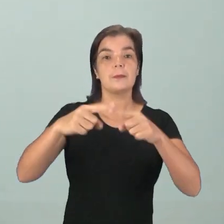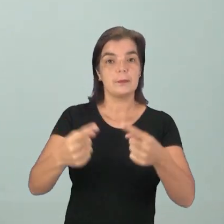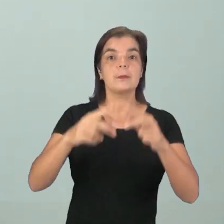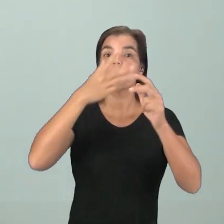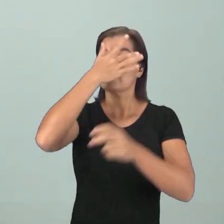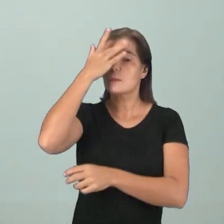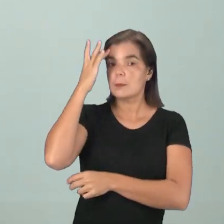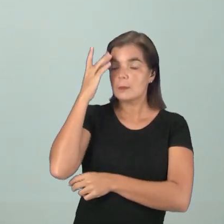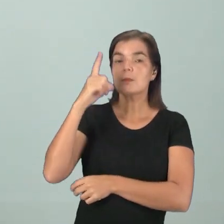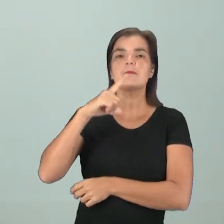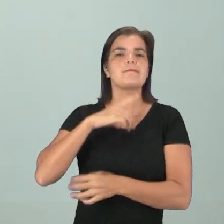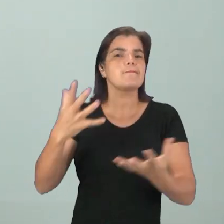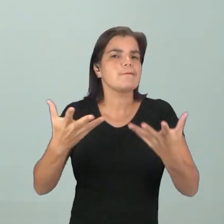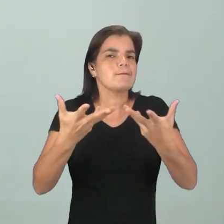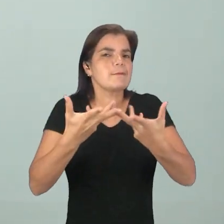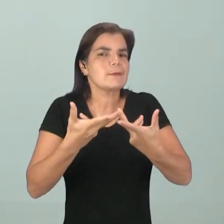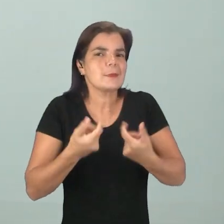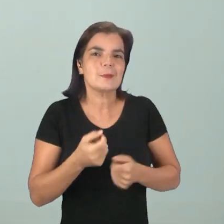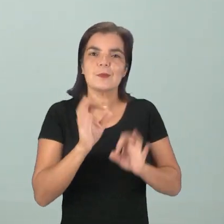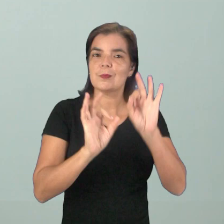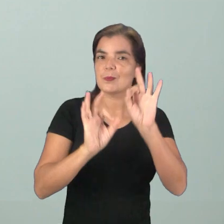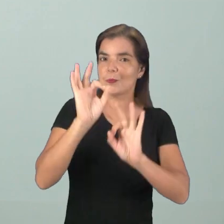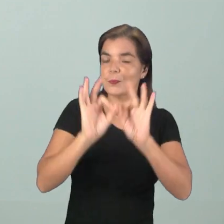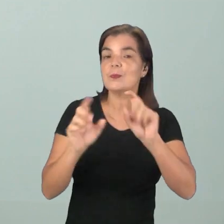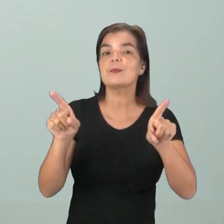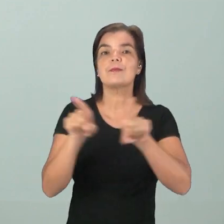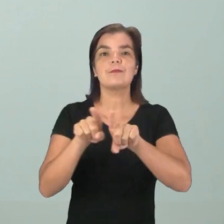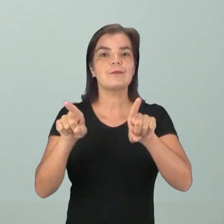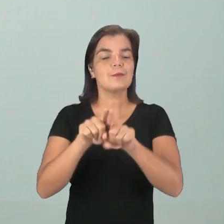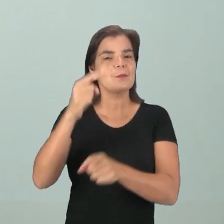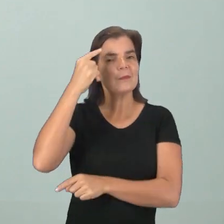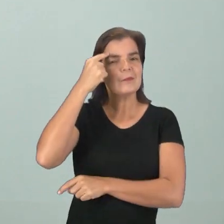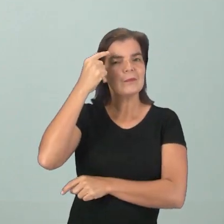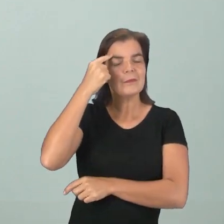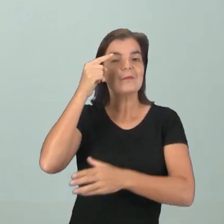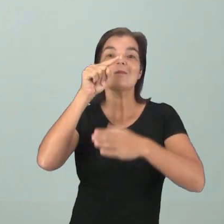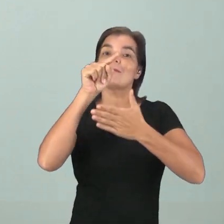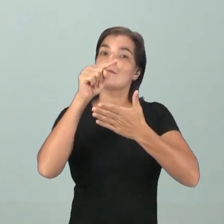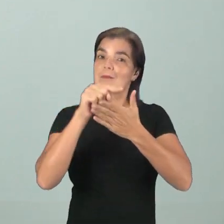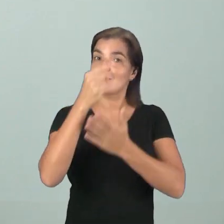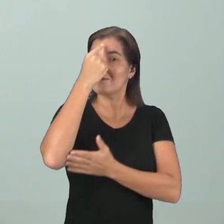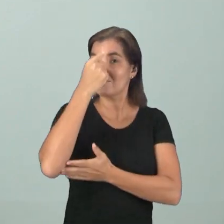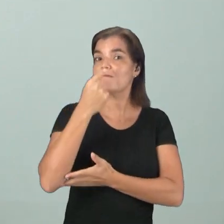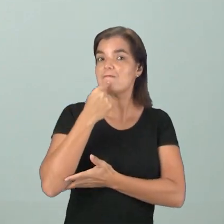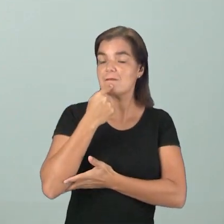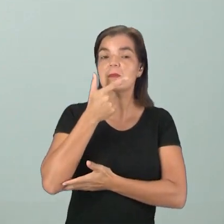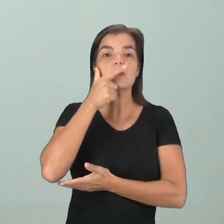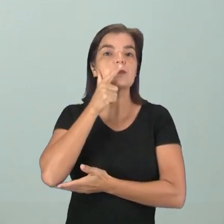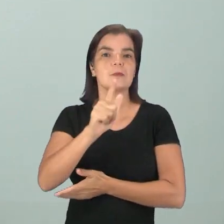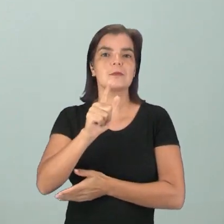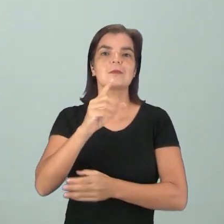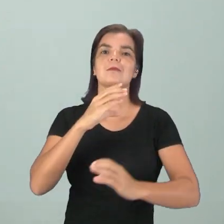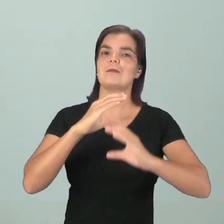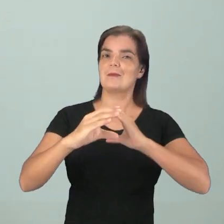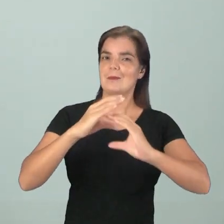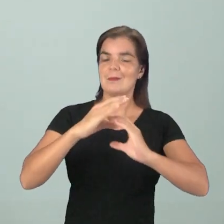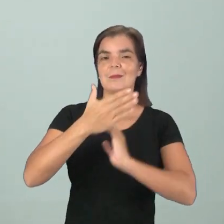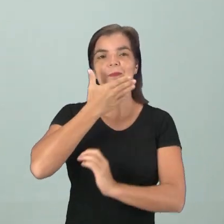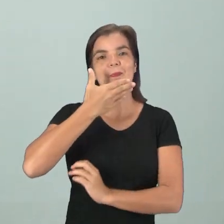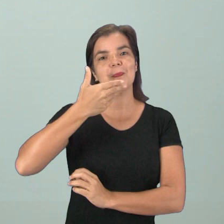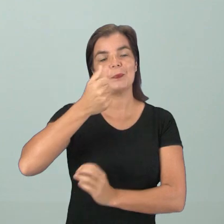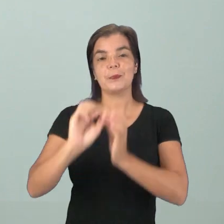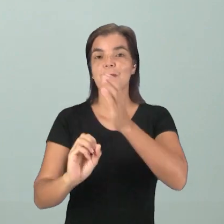essa capacidade de organizar e raciocinar símbolos, eles começam a se comunicar melhor. E é daí